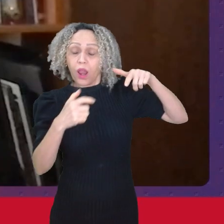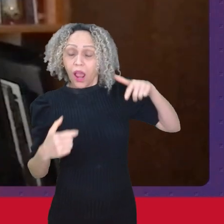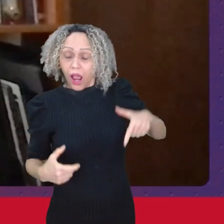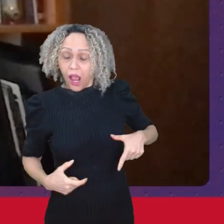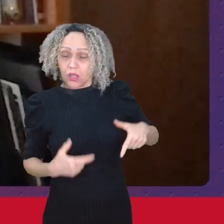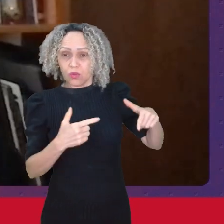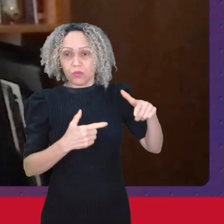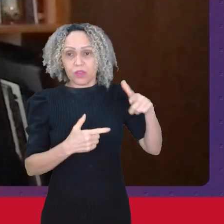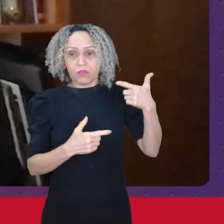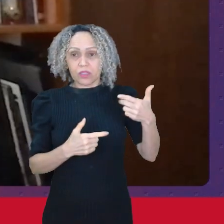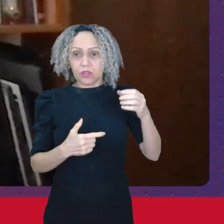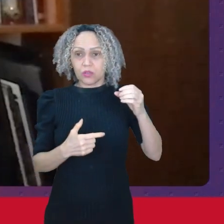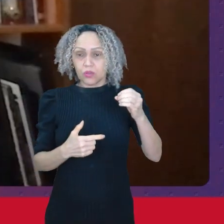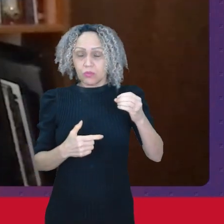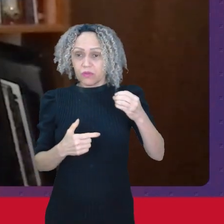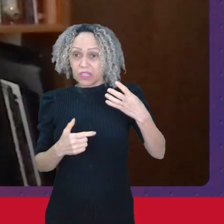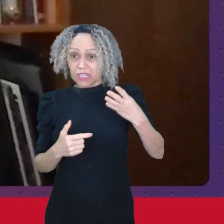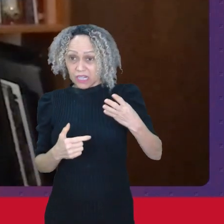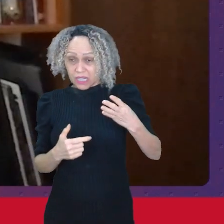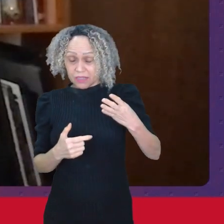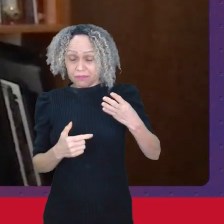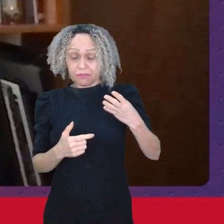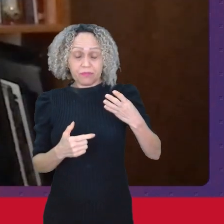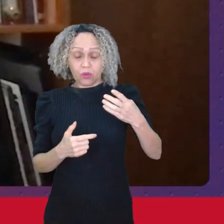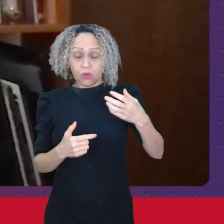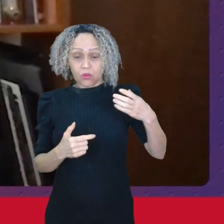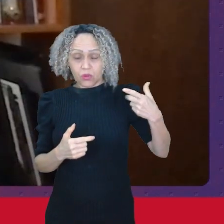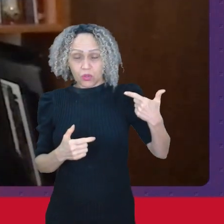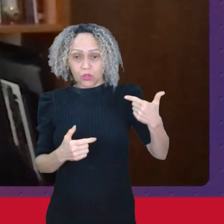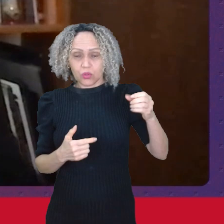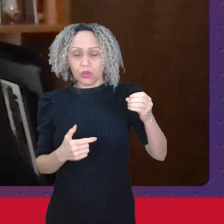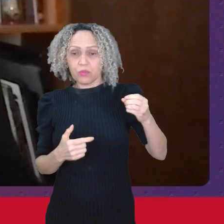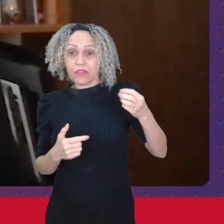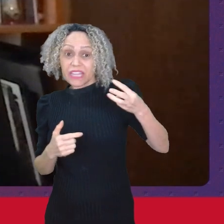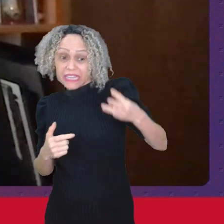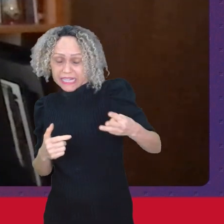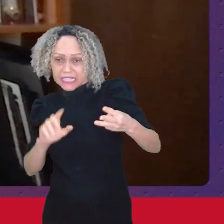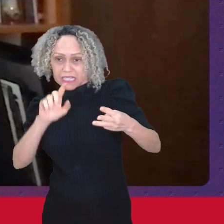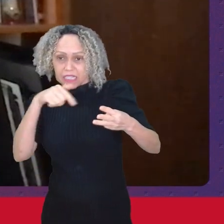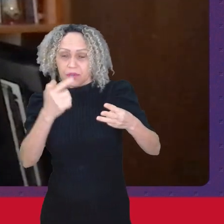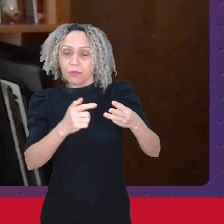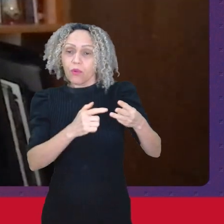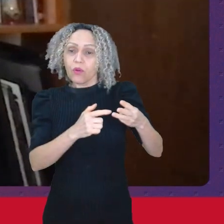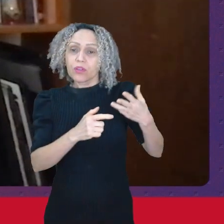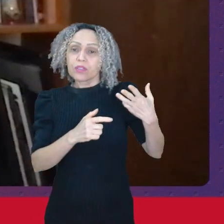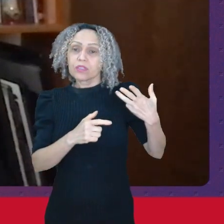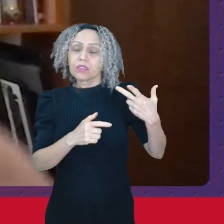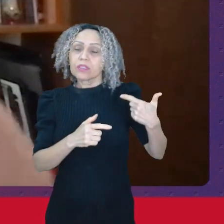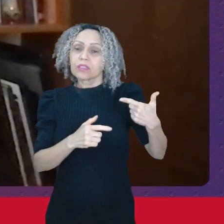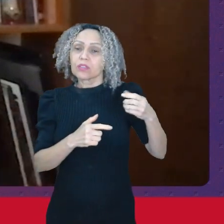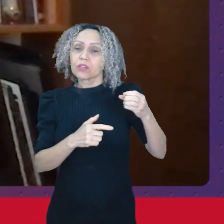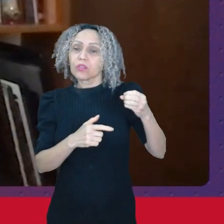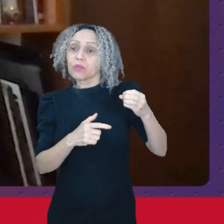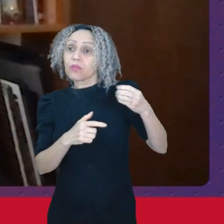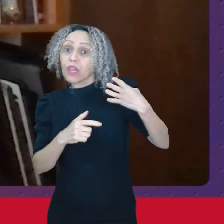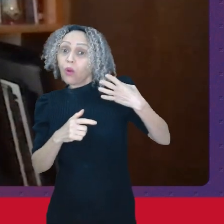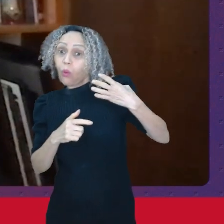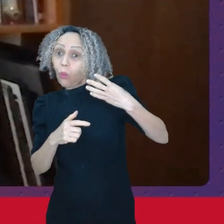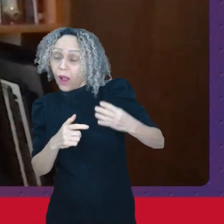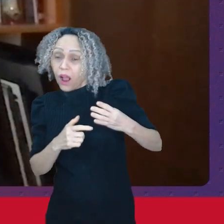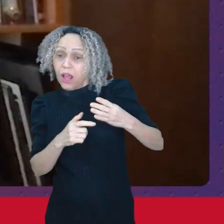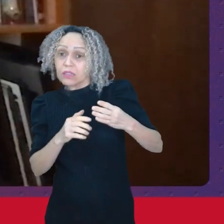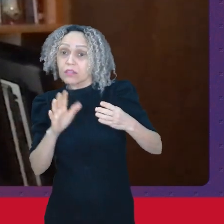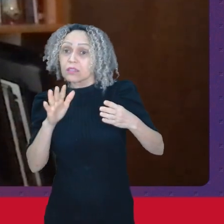22%. Né? Nossa, mas 22% de população em insegurança alimentar continua sendo muito alto, é verdade. Mas